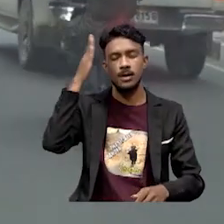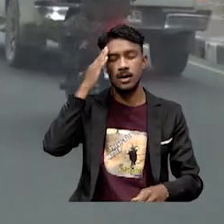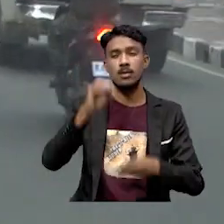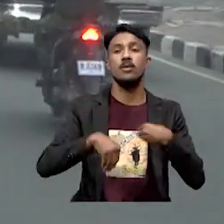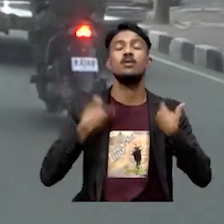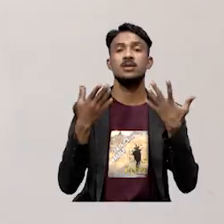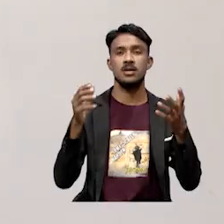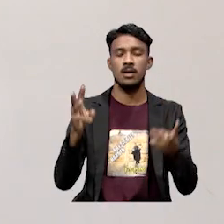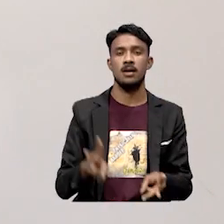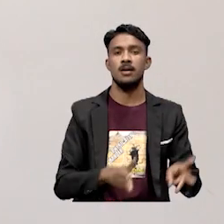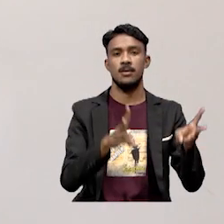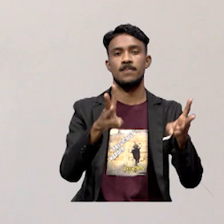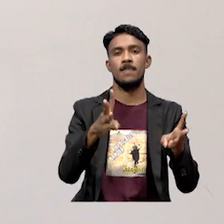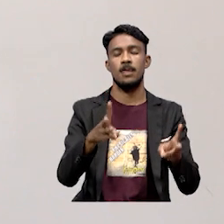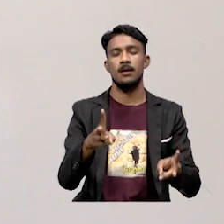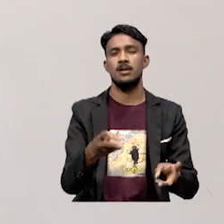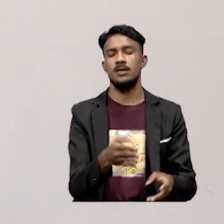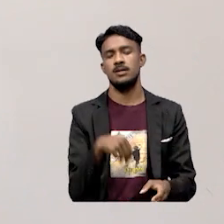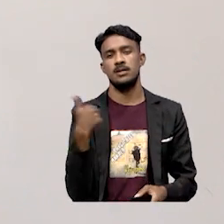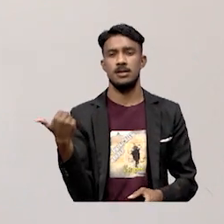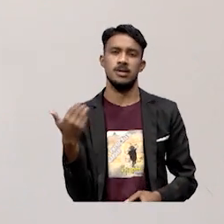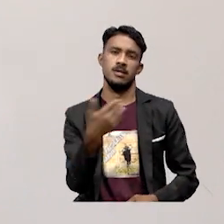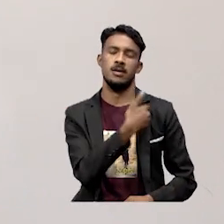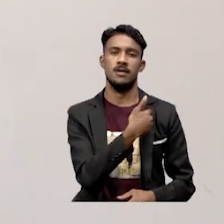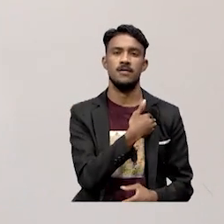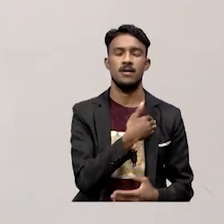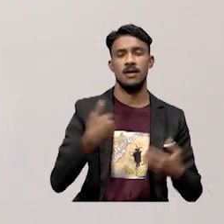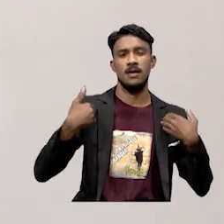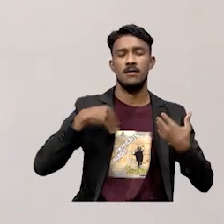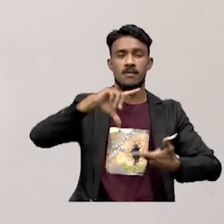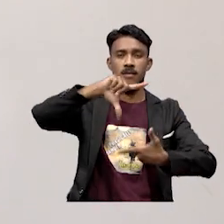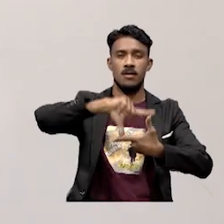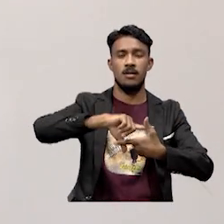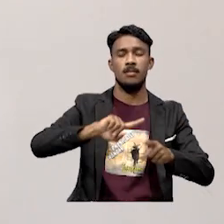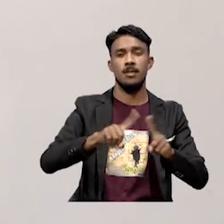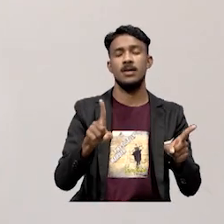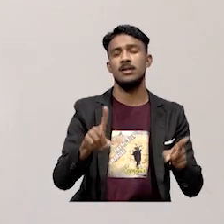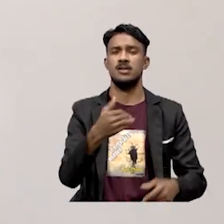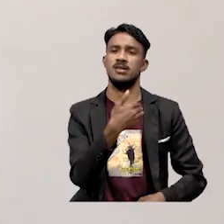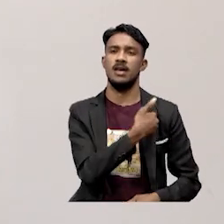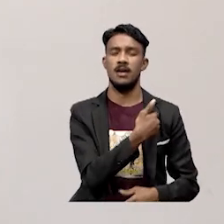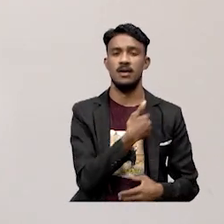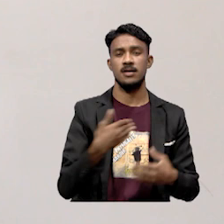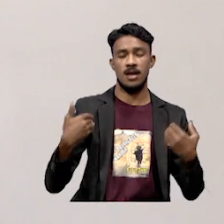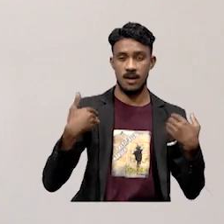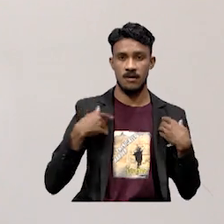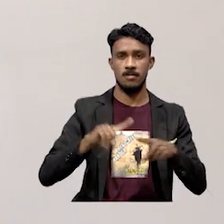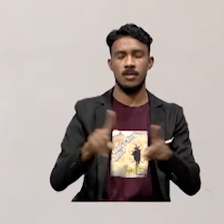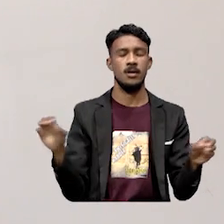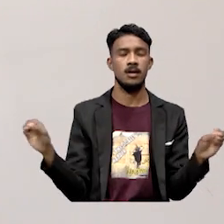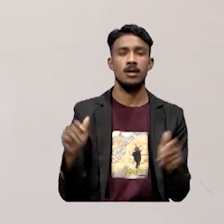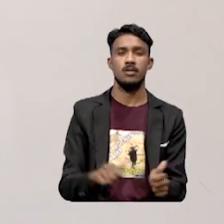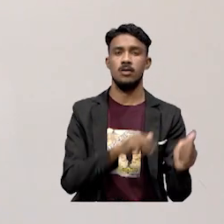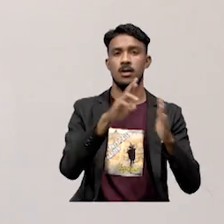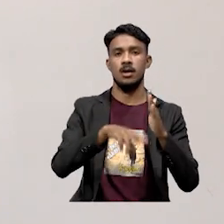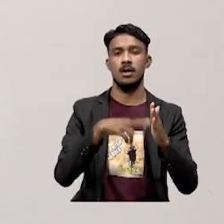yadala. Balung sida oke akarta kondesau, balung ia mas la kumpri, la utiliza. Ne mak problema kan